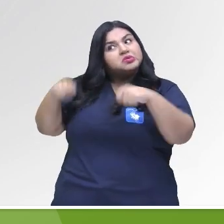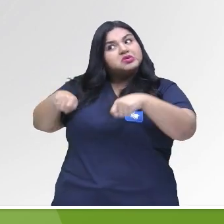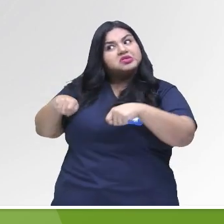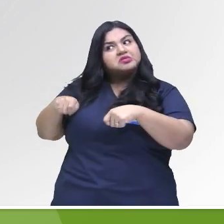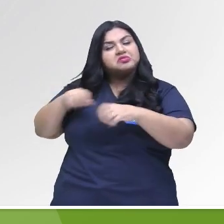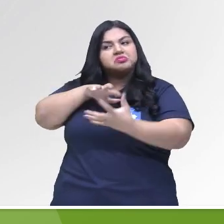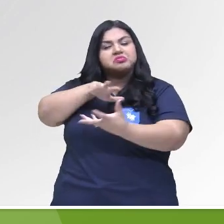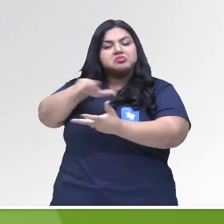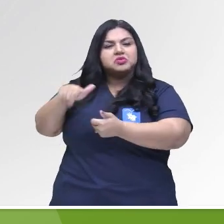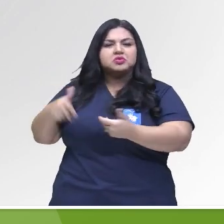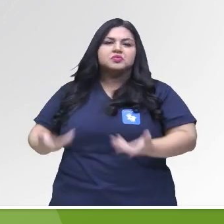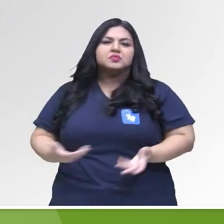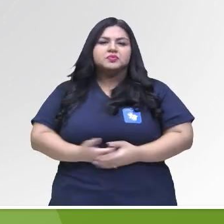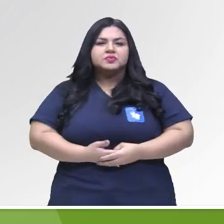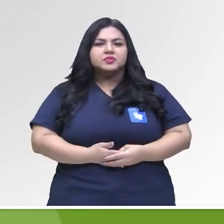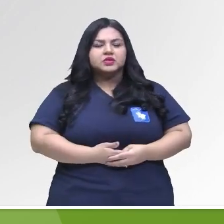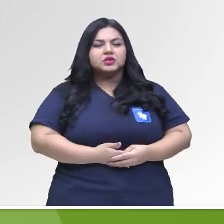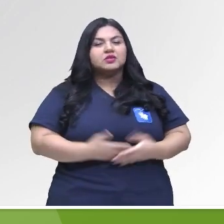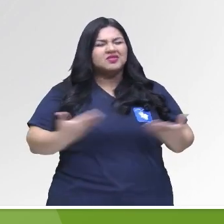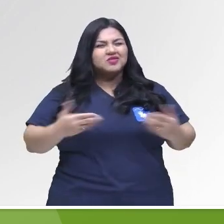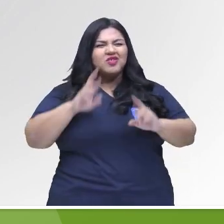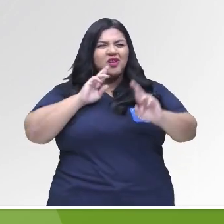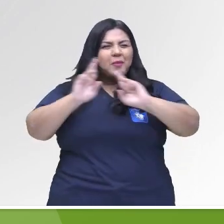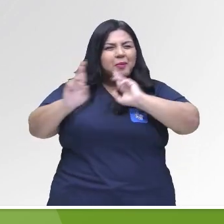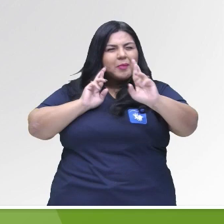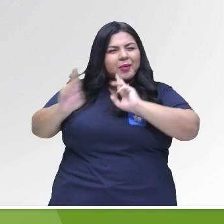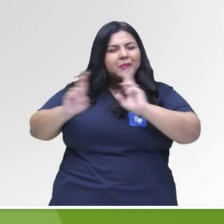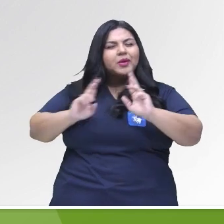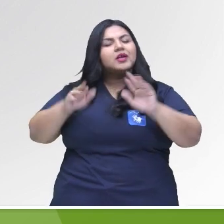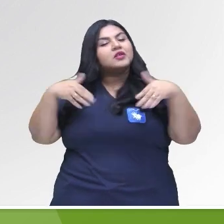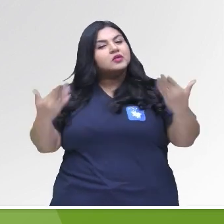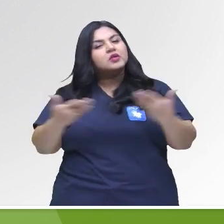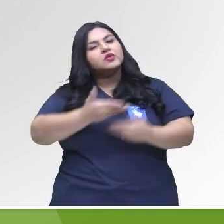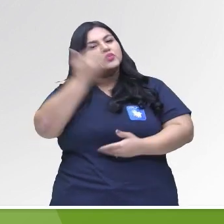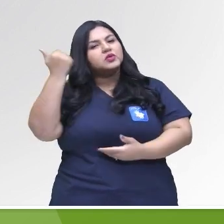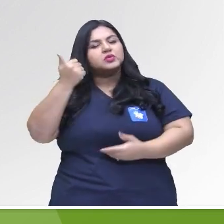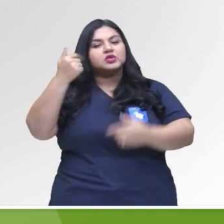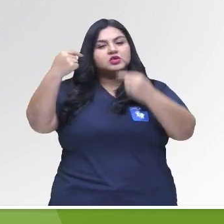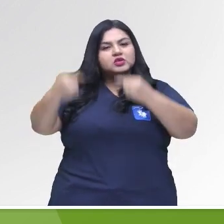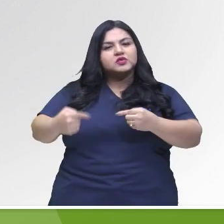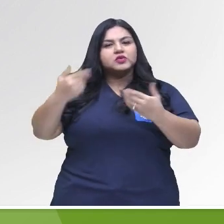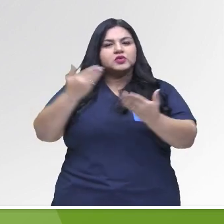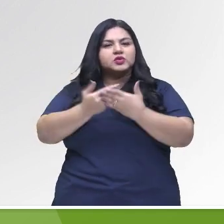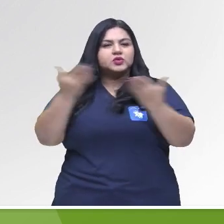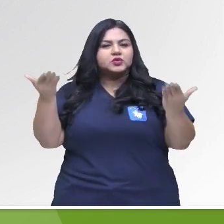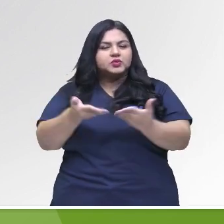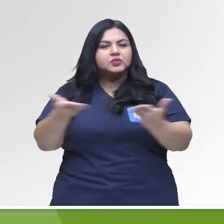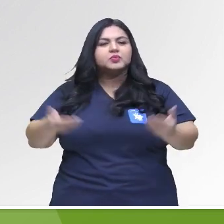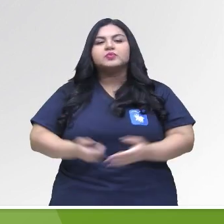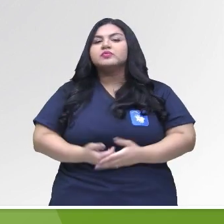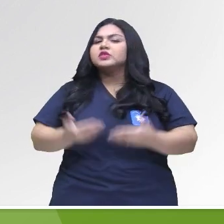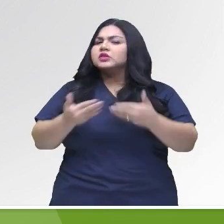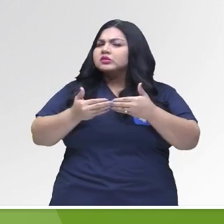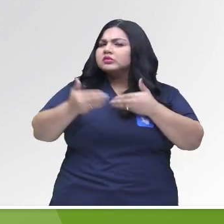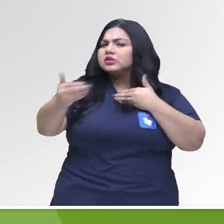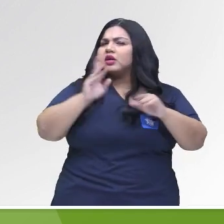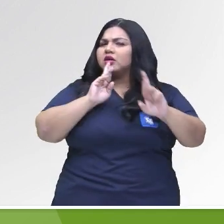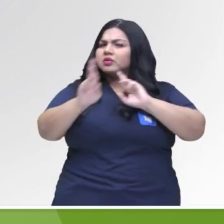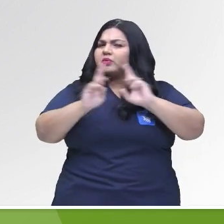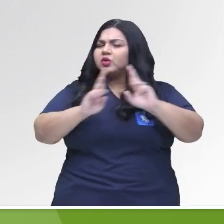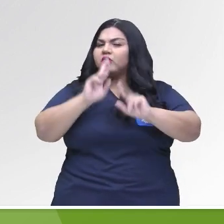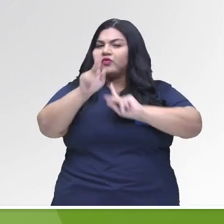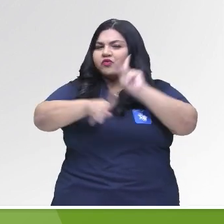planeta. Então, mediante aí as respostas, vamos lá, nosso desafio da aula de hoje. Então, a partir das respostas do